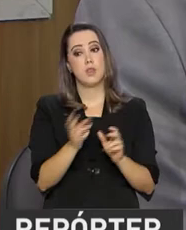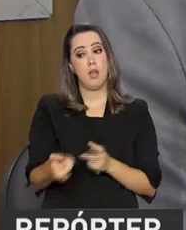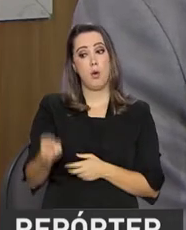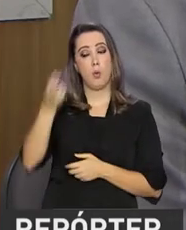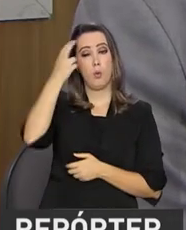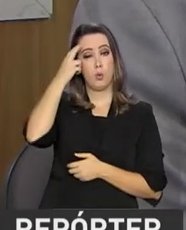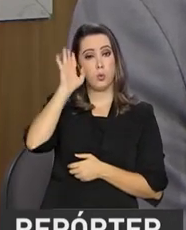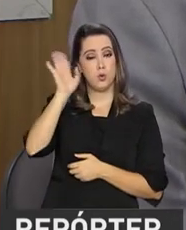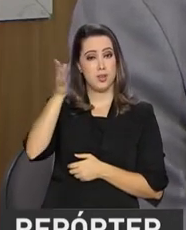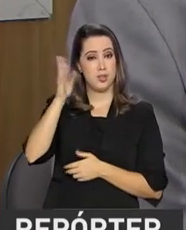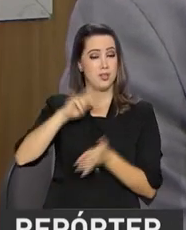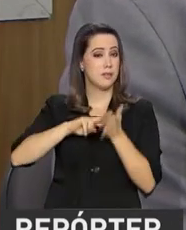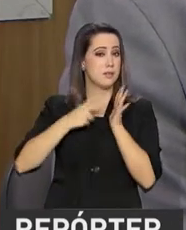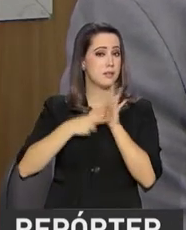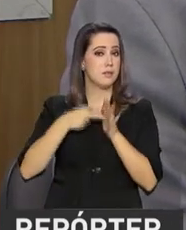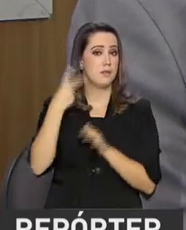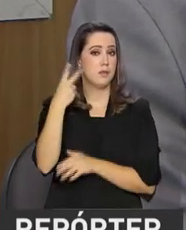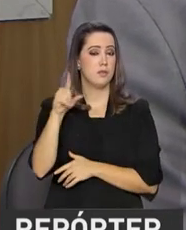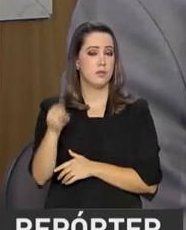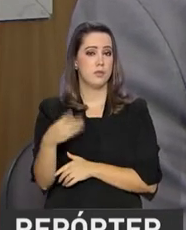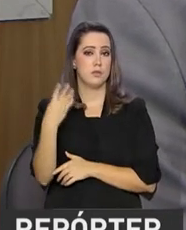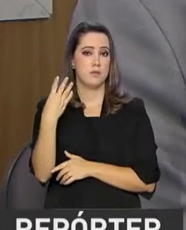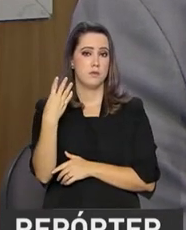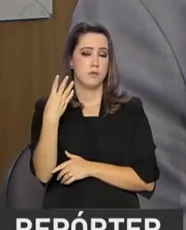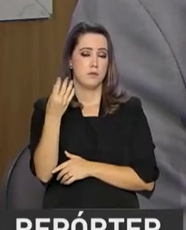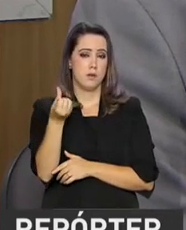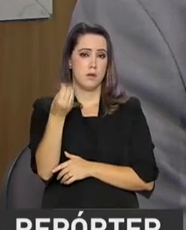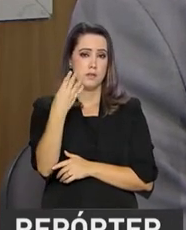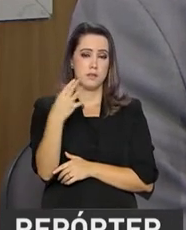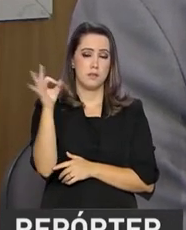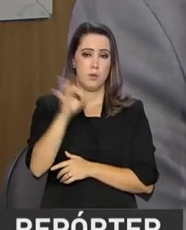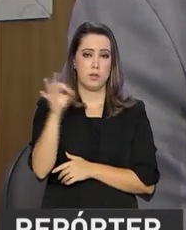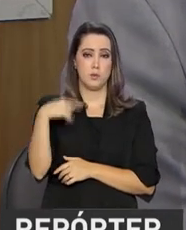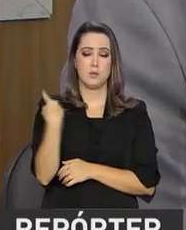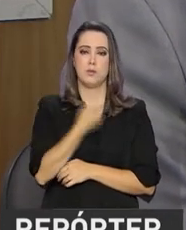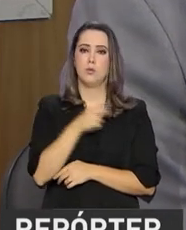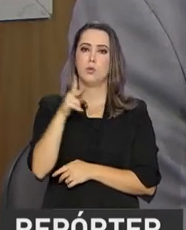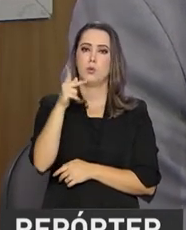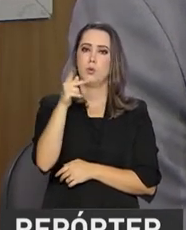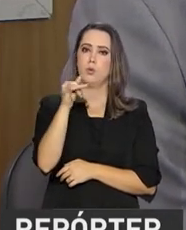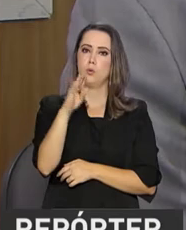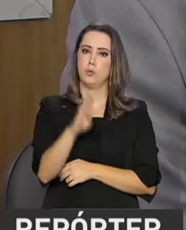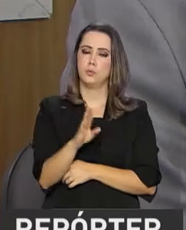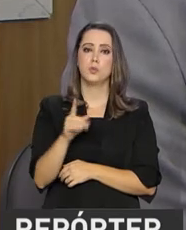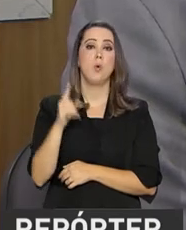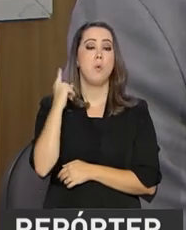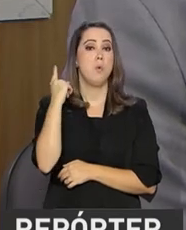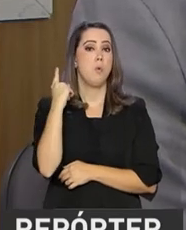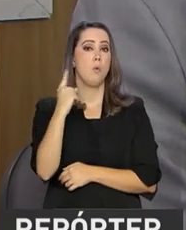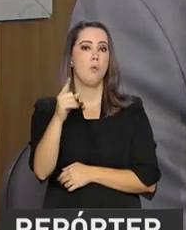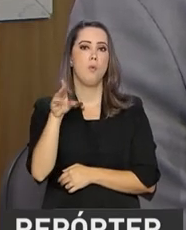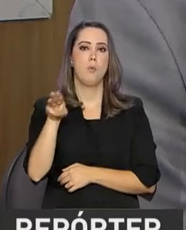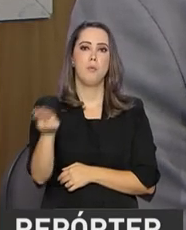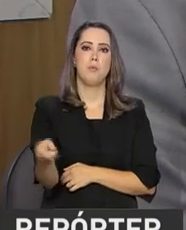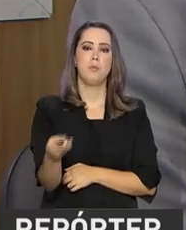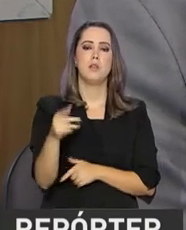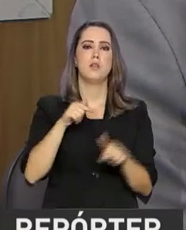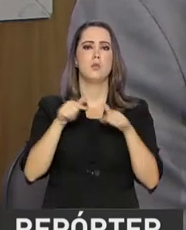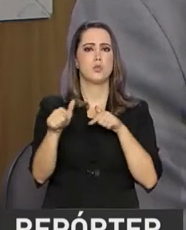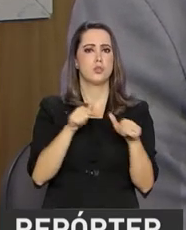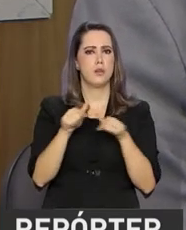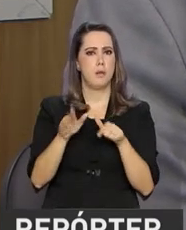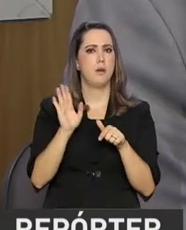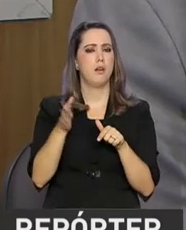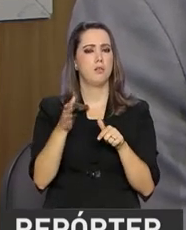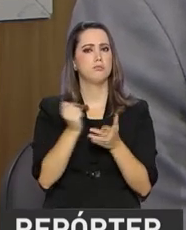responde por dois pontos 64 por cento do nosso produto interno bruto a um milhão de empregos diretos sem contar os indiretos